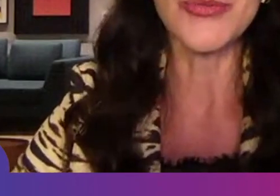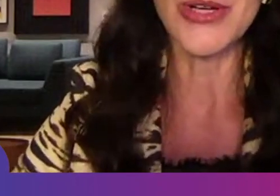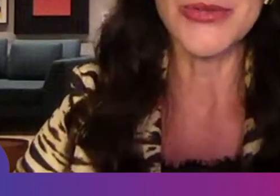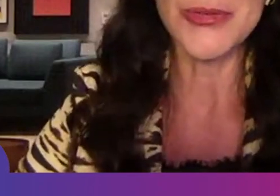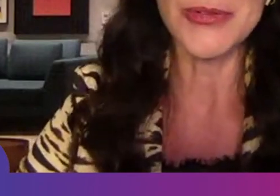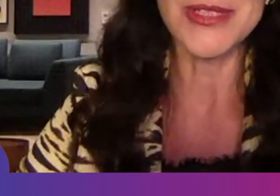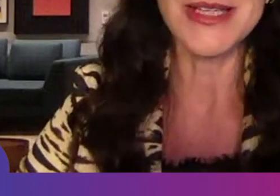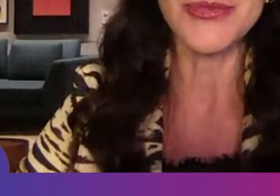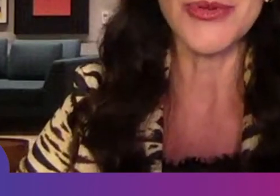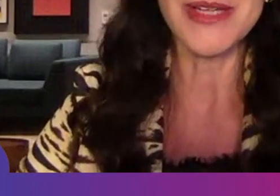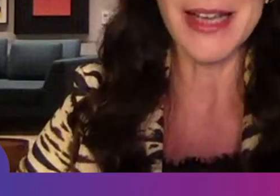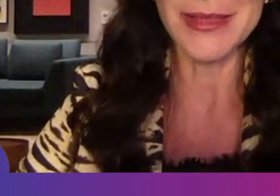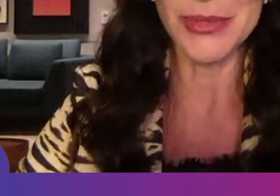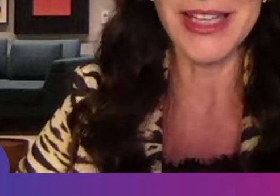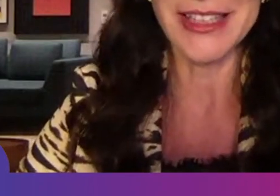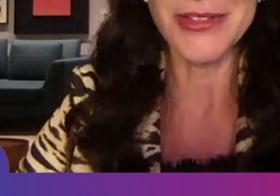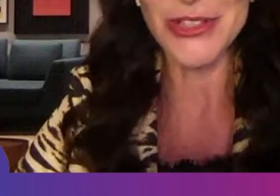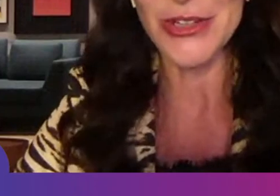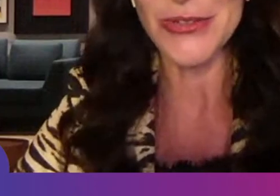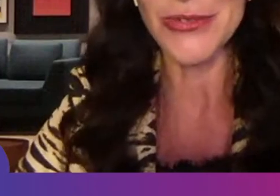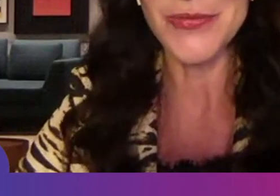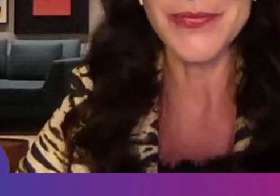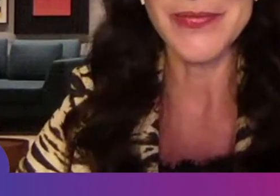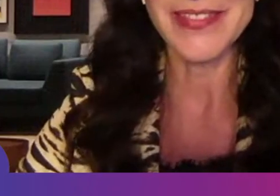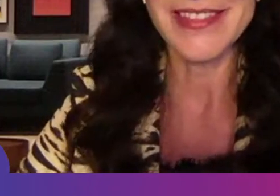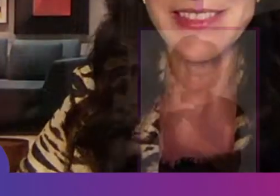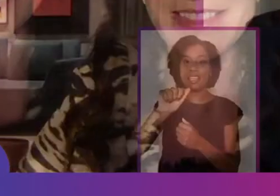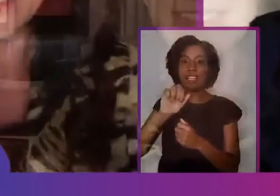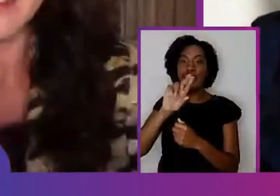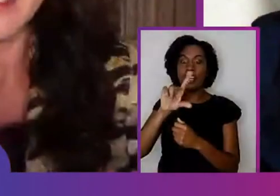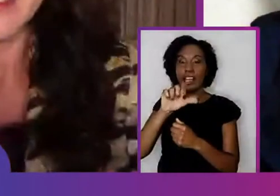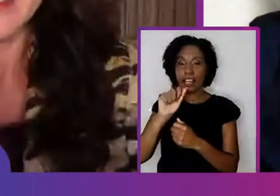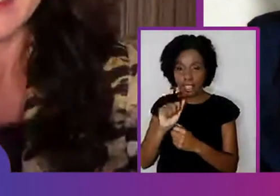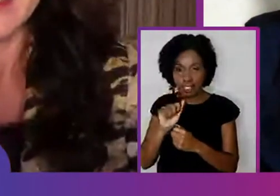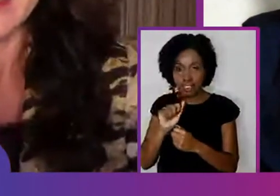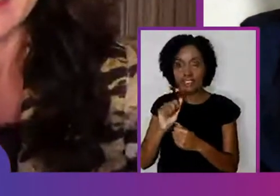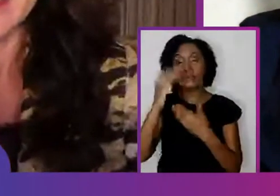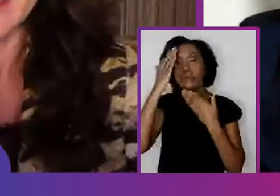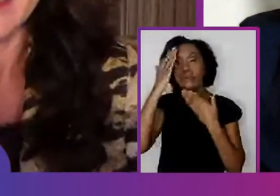Tiepo, muito boa noite para você e muito obrigada por estar aqui com a gente, viu?